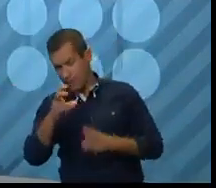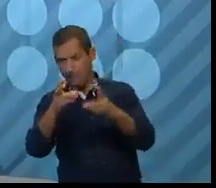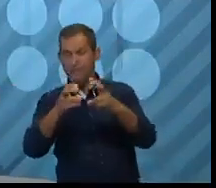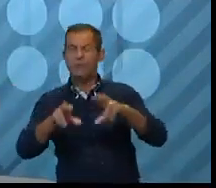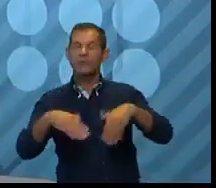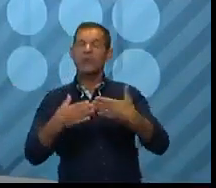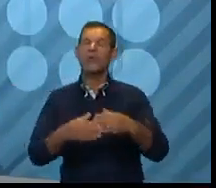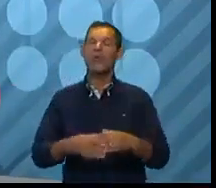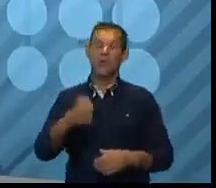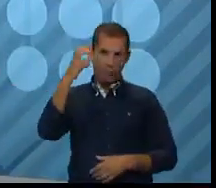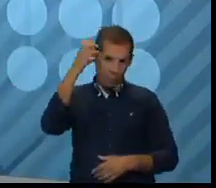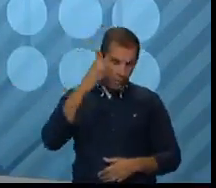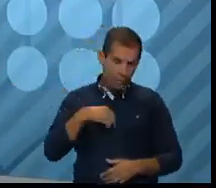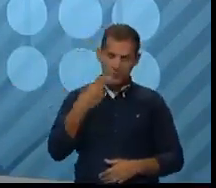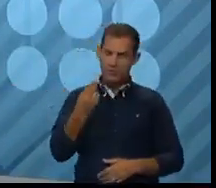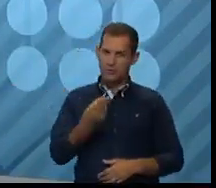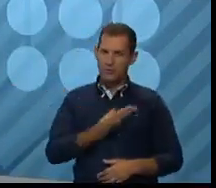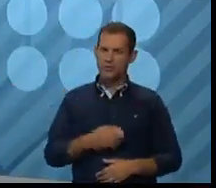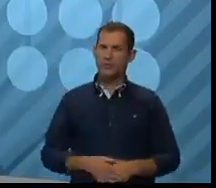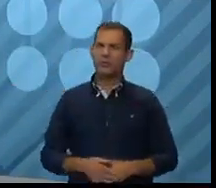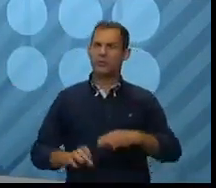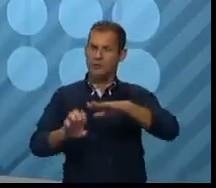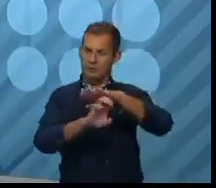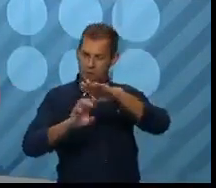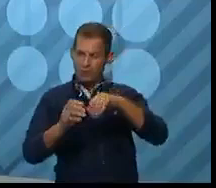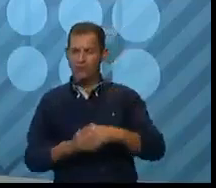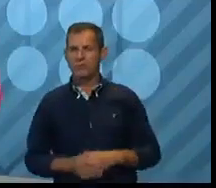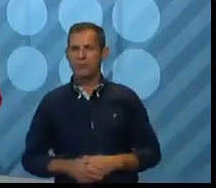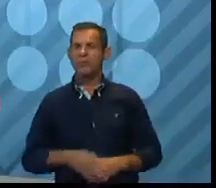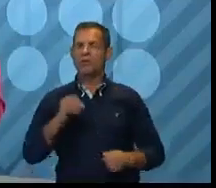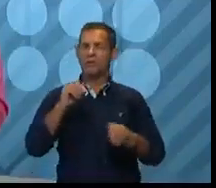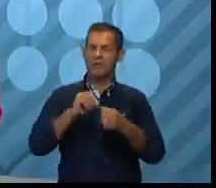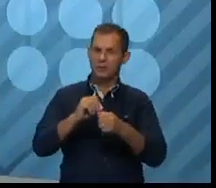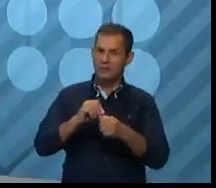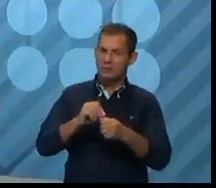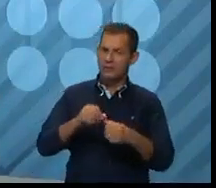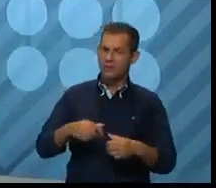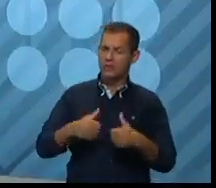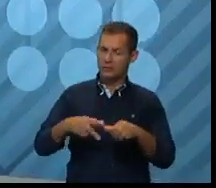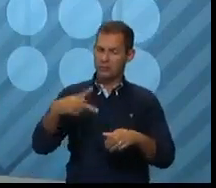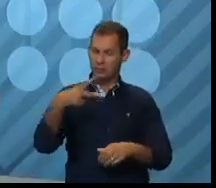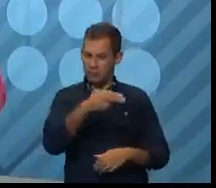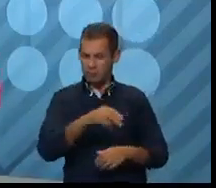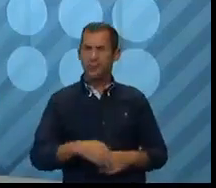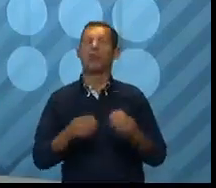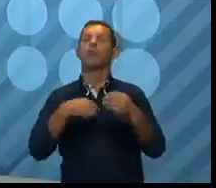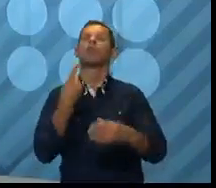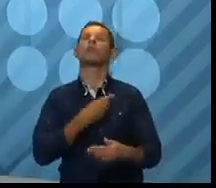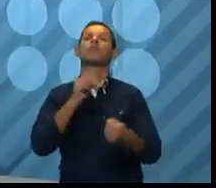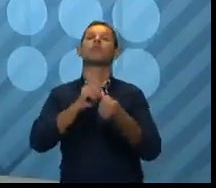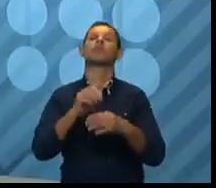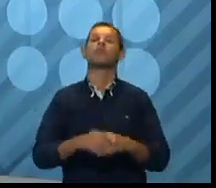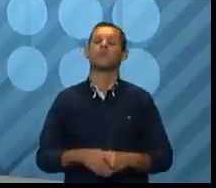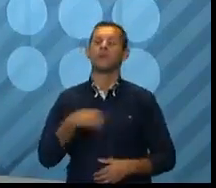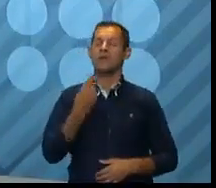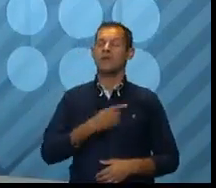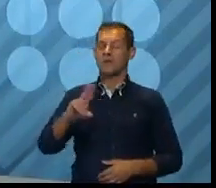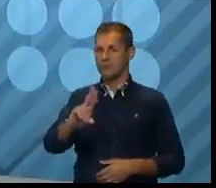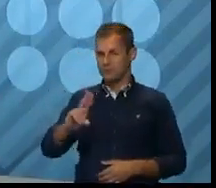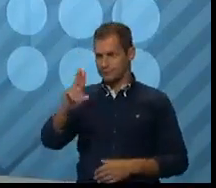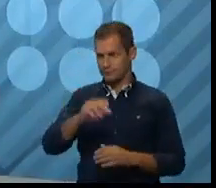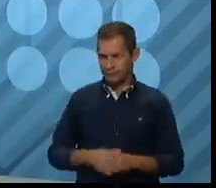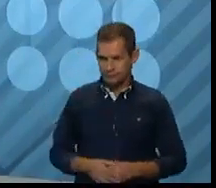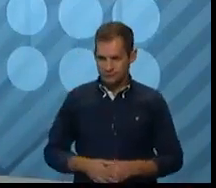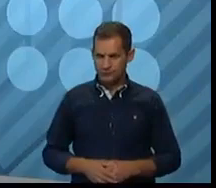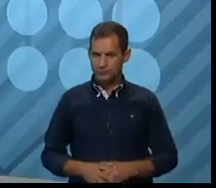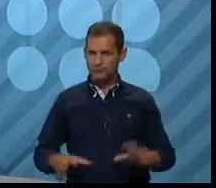qual vai ser o lucro da empresa realizando esse corte. Como que a gente faz isso? A gente utiliza